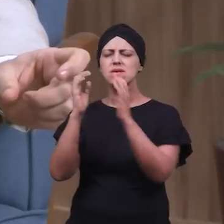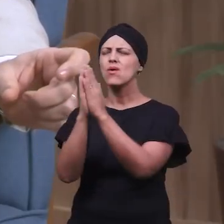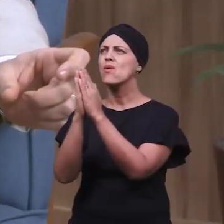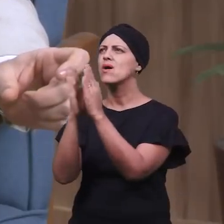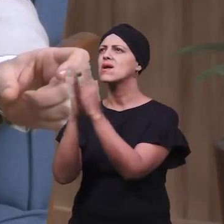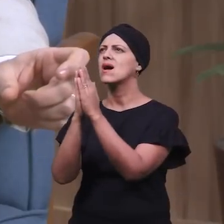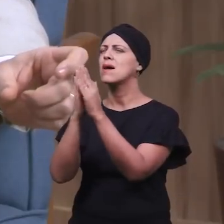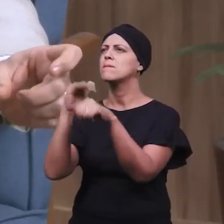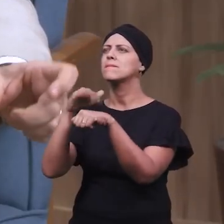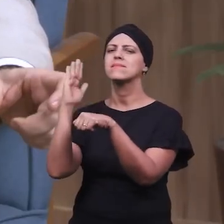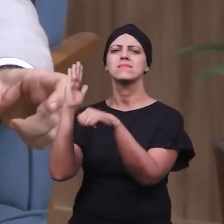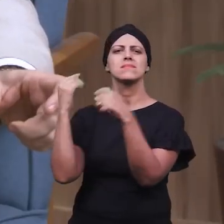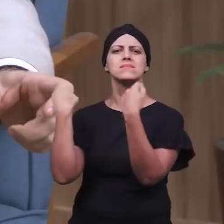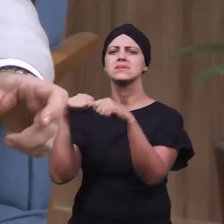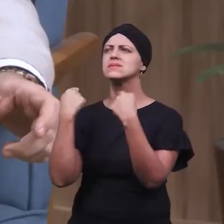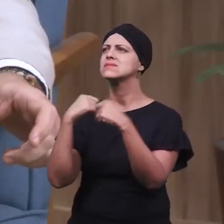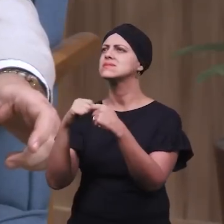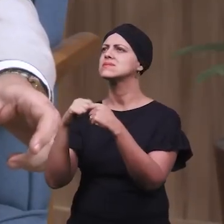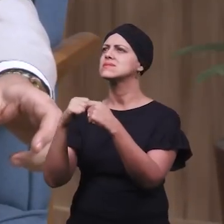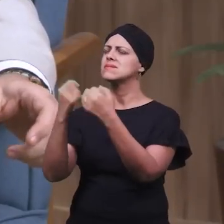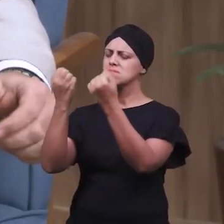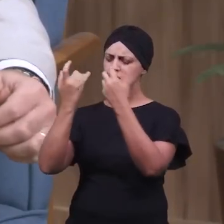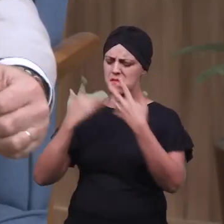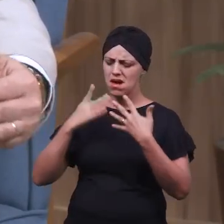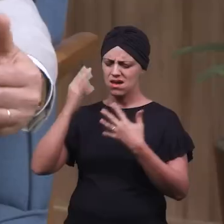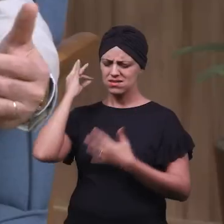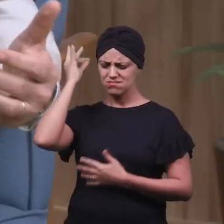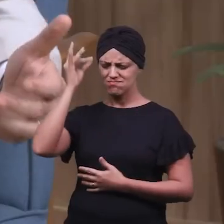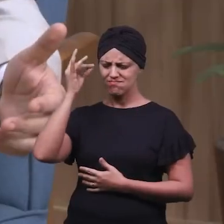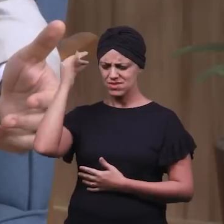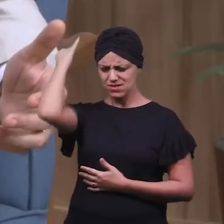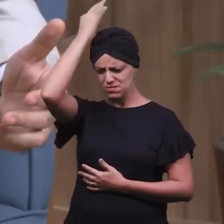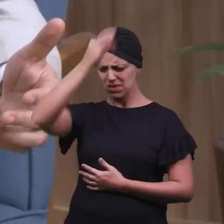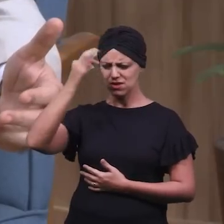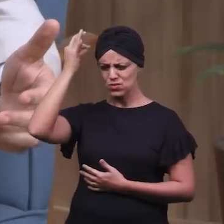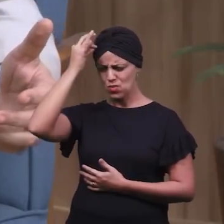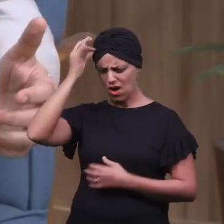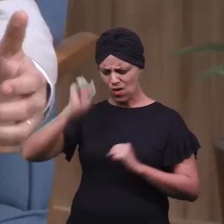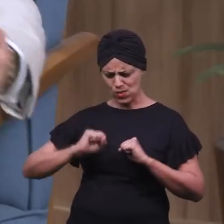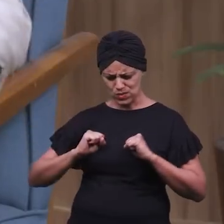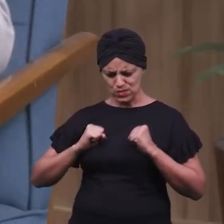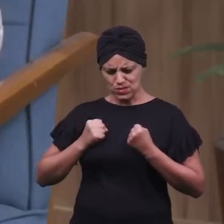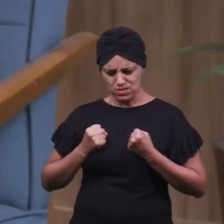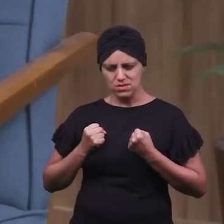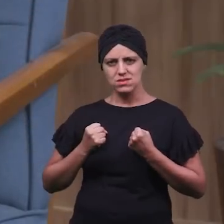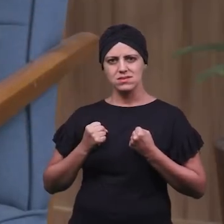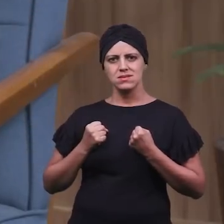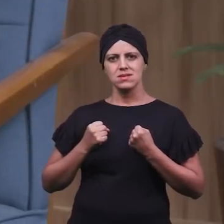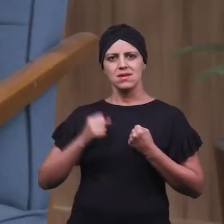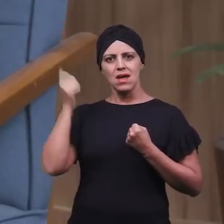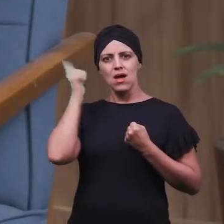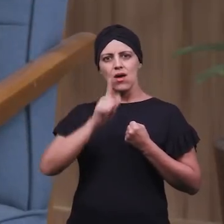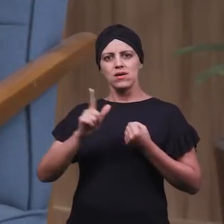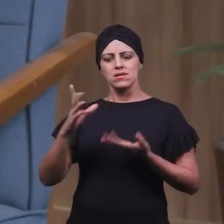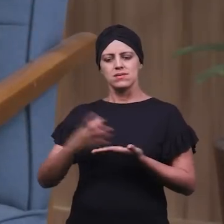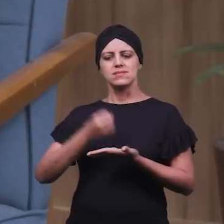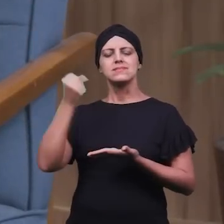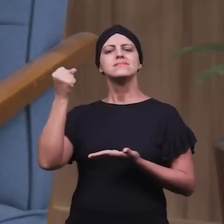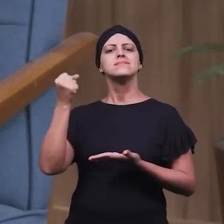ele precisa buscar ao Senhor, ele precisa restaurar a sua saúde espiritual para estar entre os que